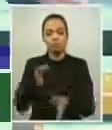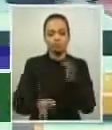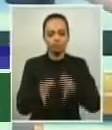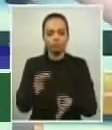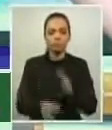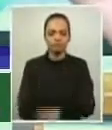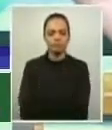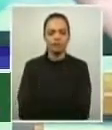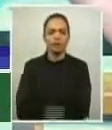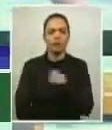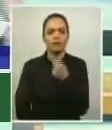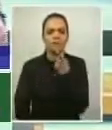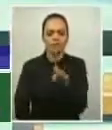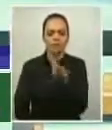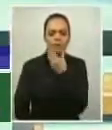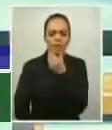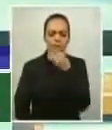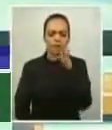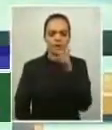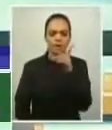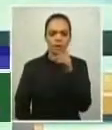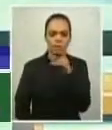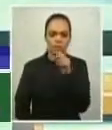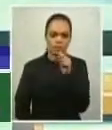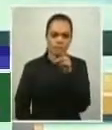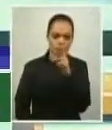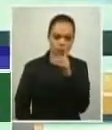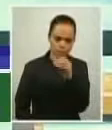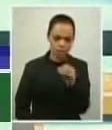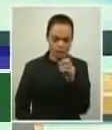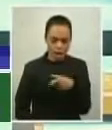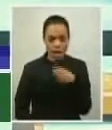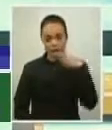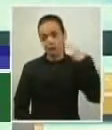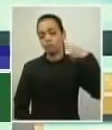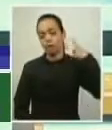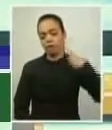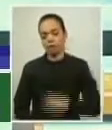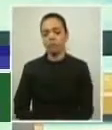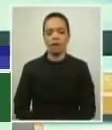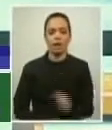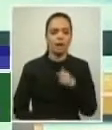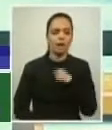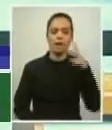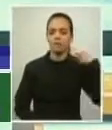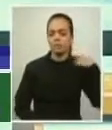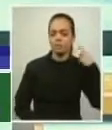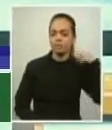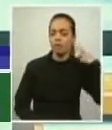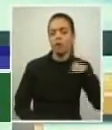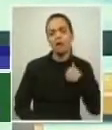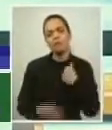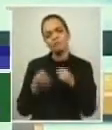vamos dizer que o Eduardo aqui seja um advogado Oi e eu preciso como